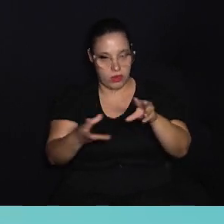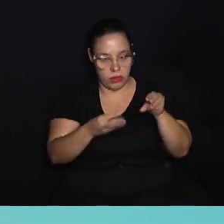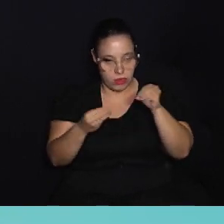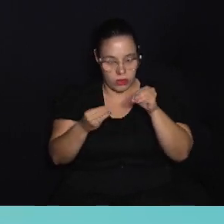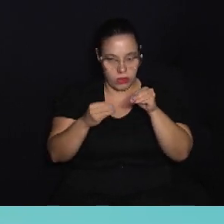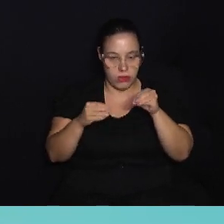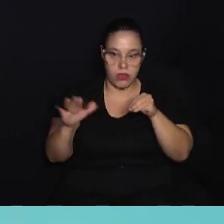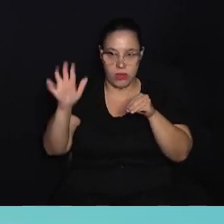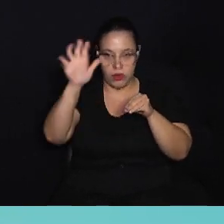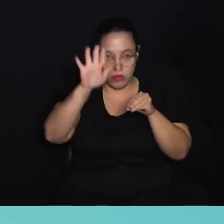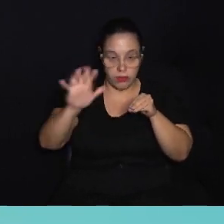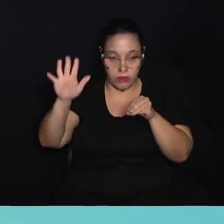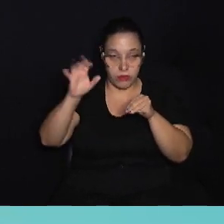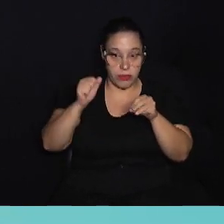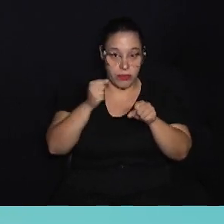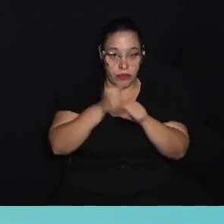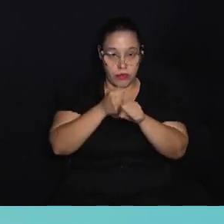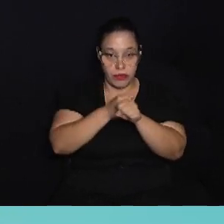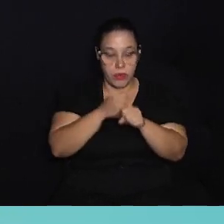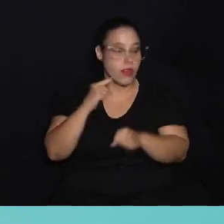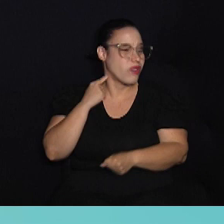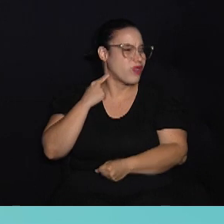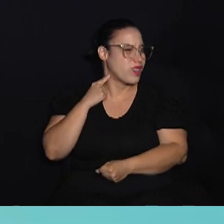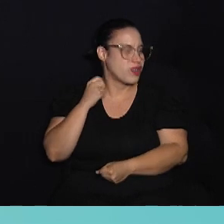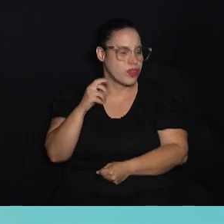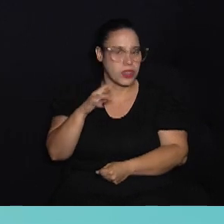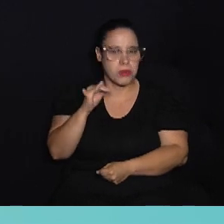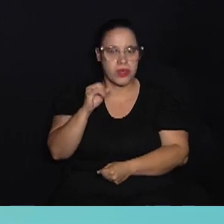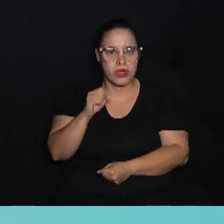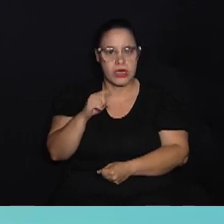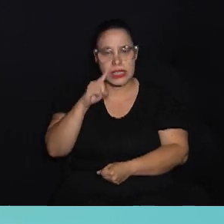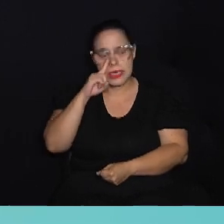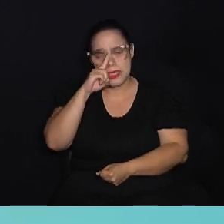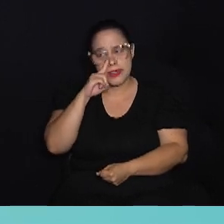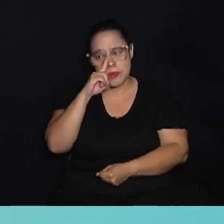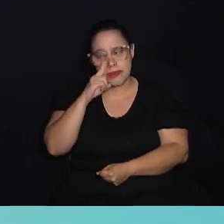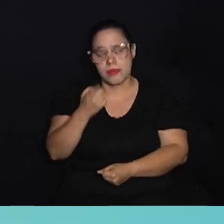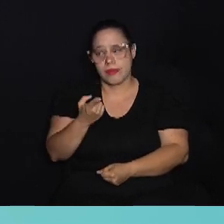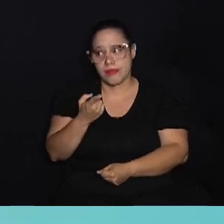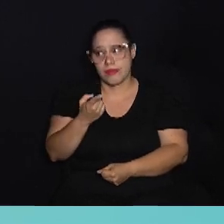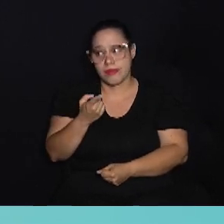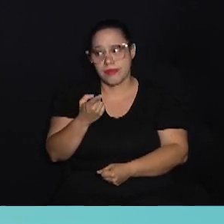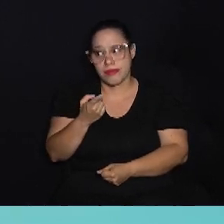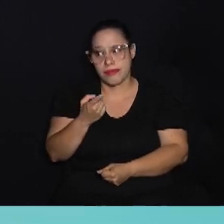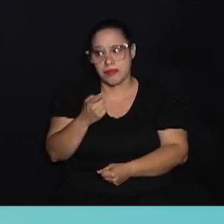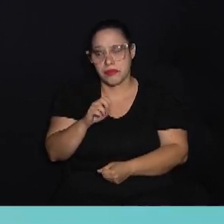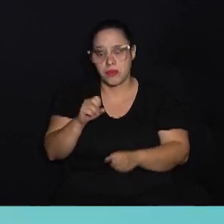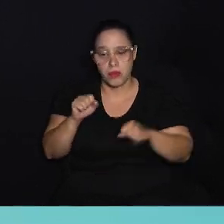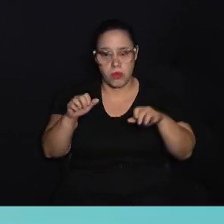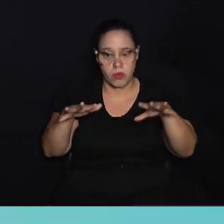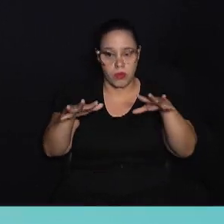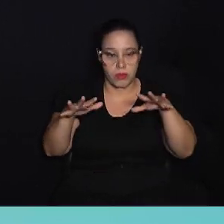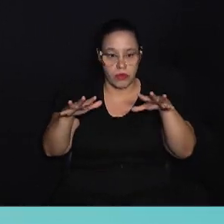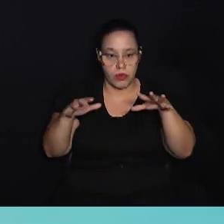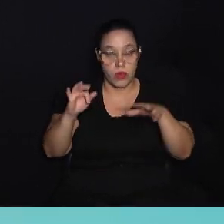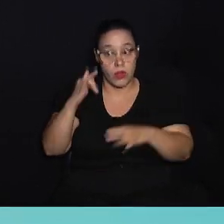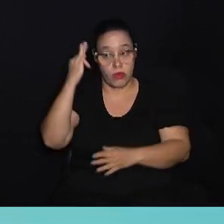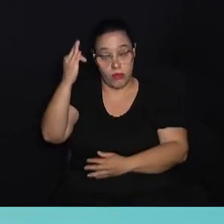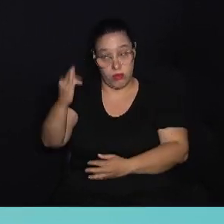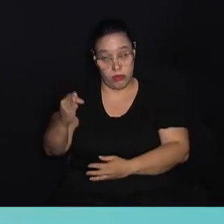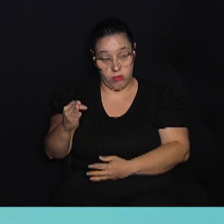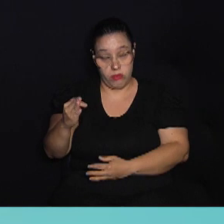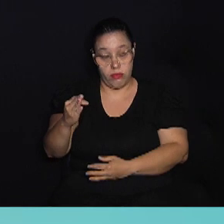e a sustentabilidade do domínio espacial. Colisões com lixo espacial oferecem riscos potenciais, tanto para as